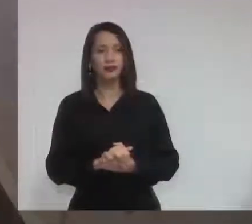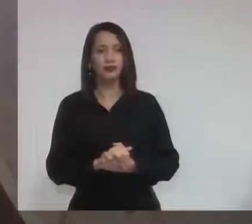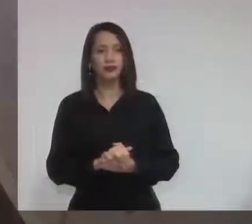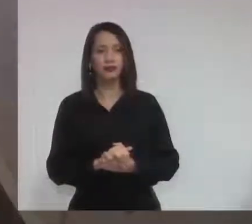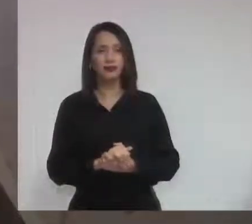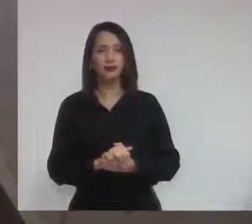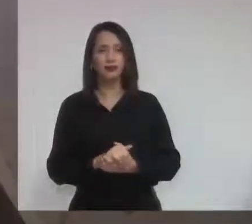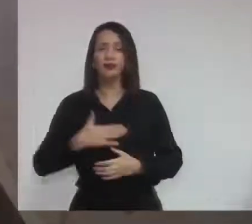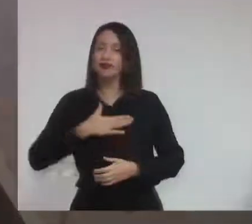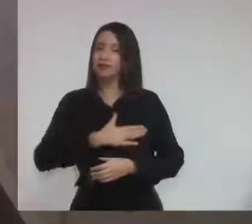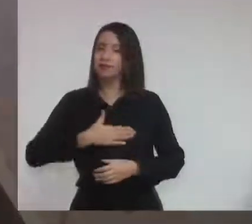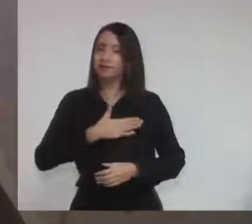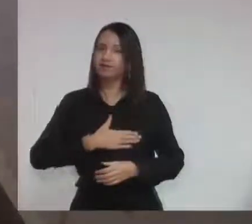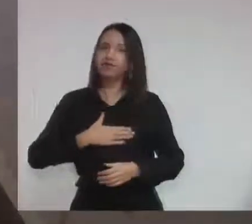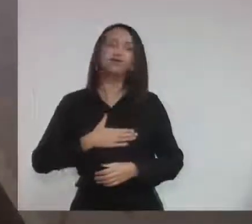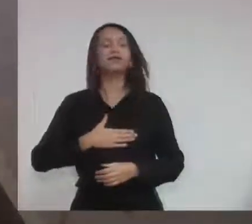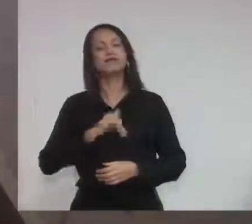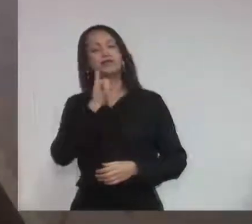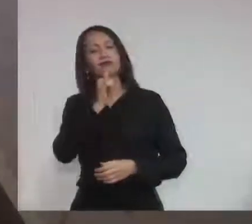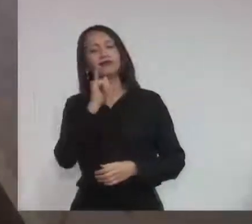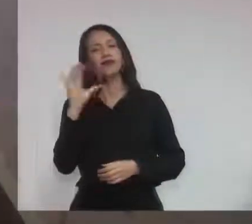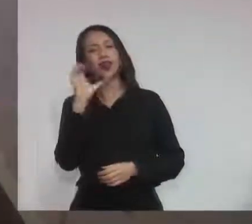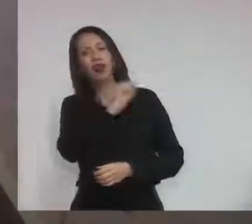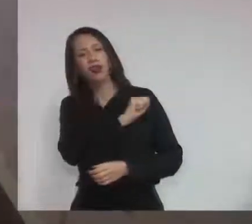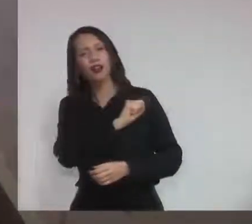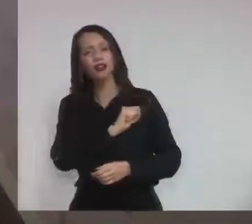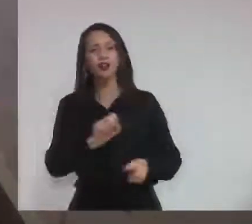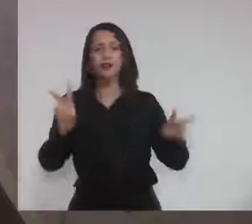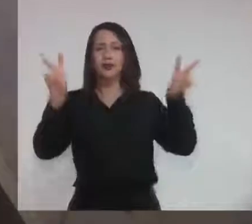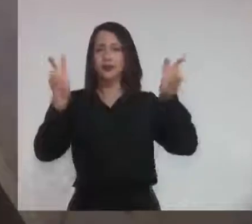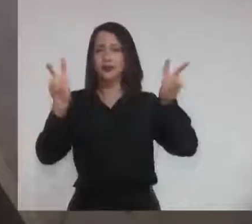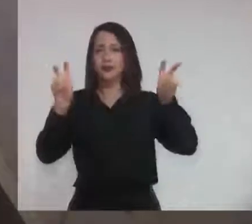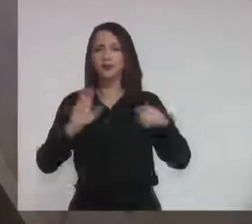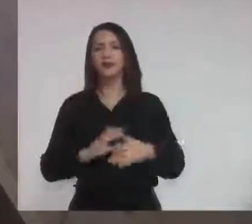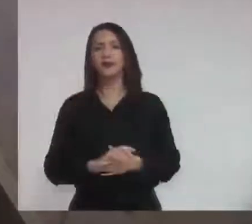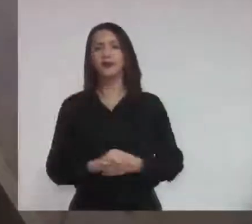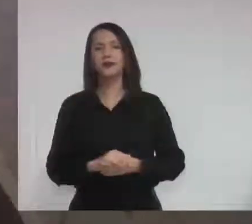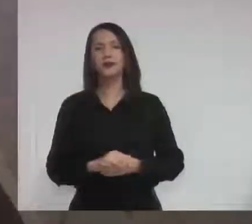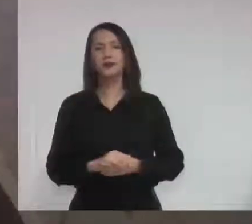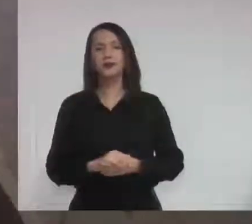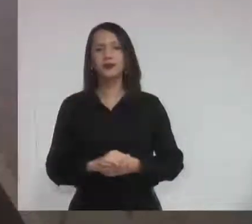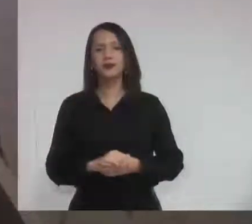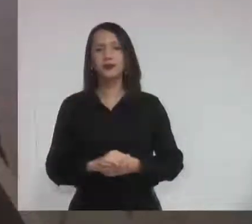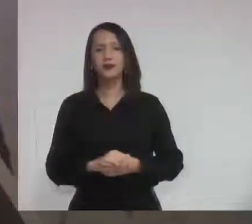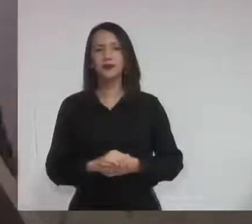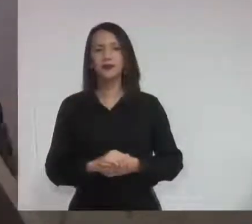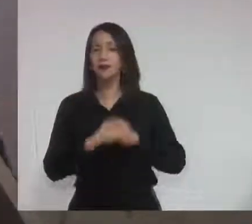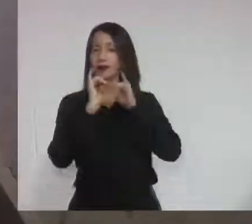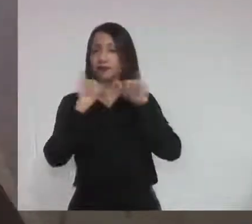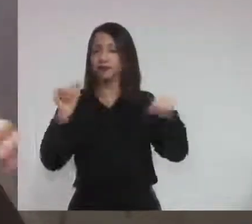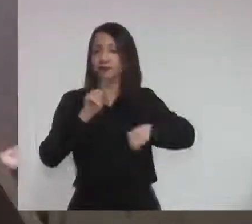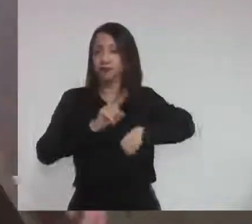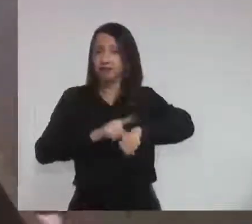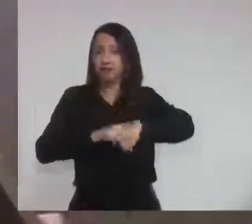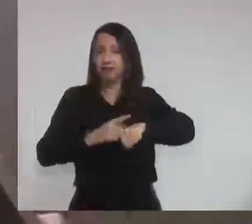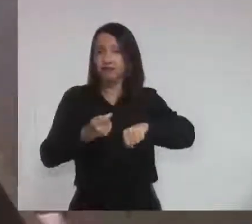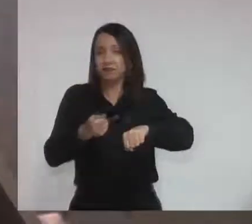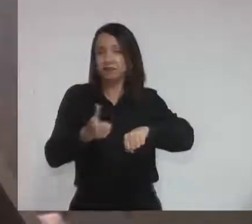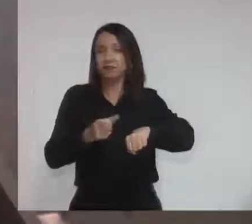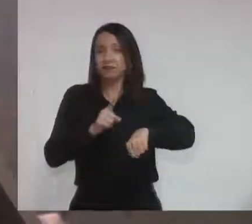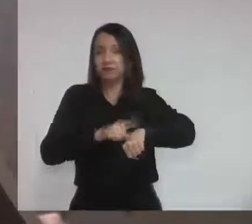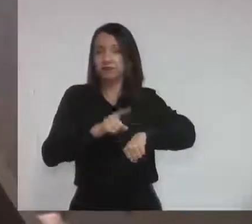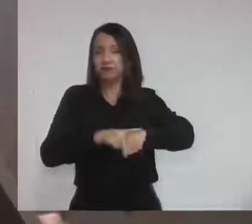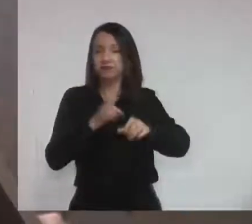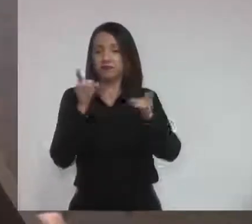Pois bem, gostaria de comentar também rapidamente sobre a notícia que tivemos há pouco, né, do